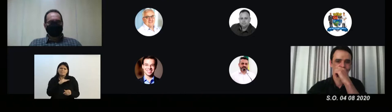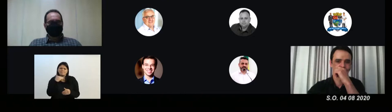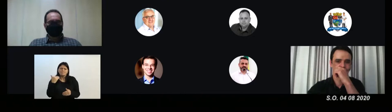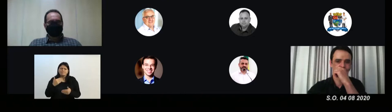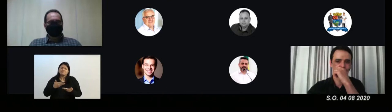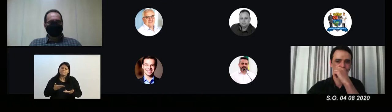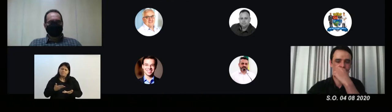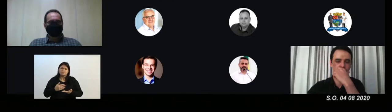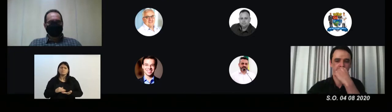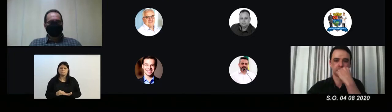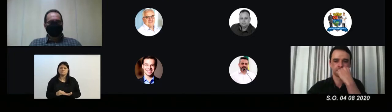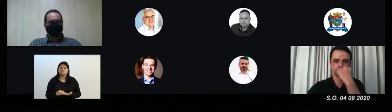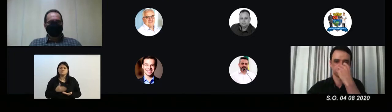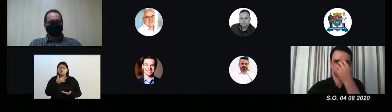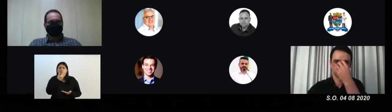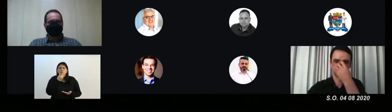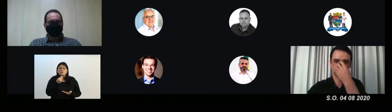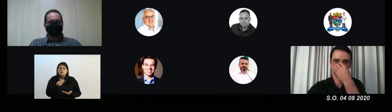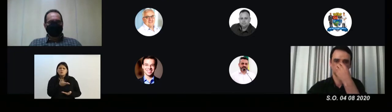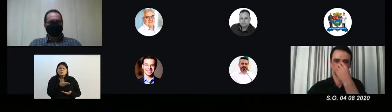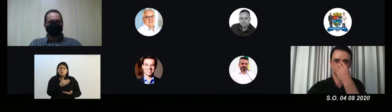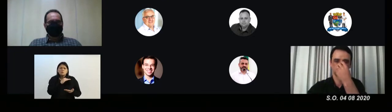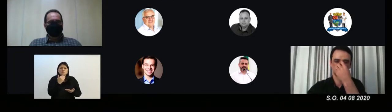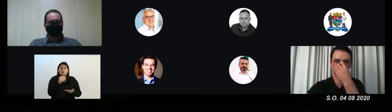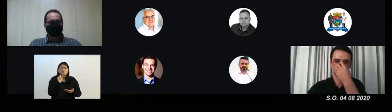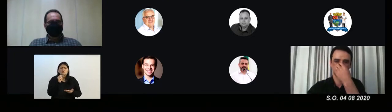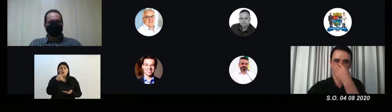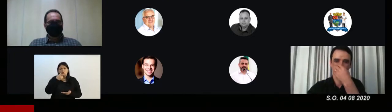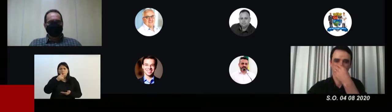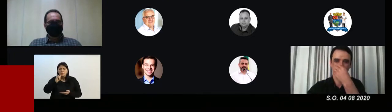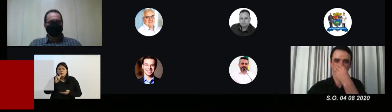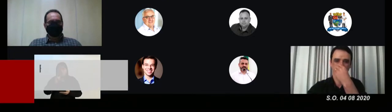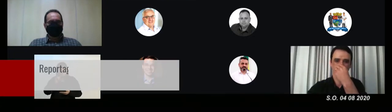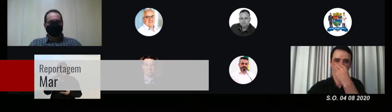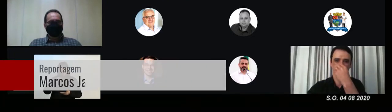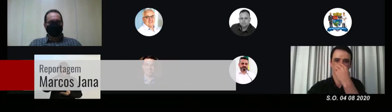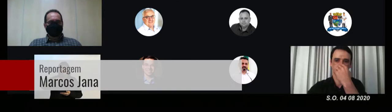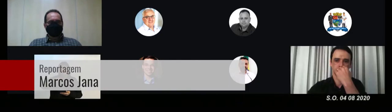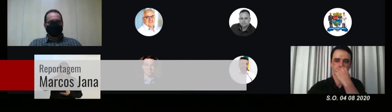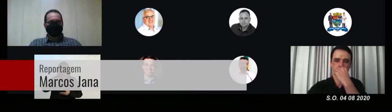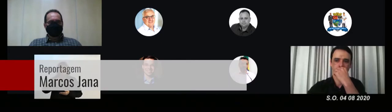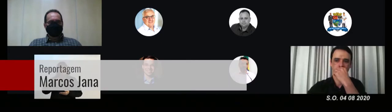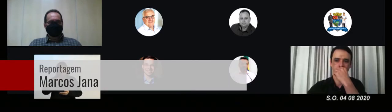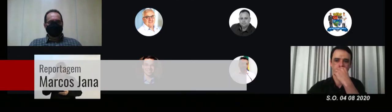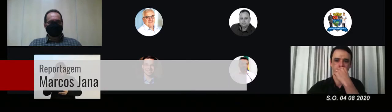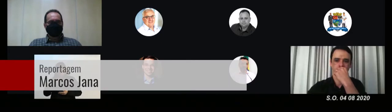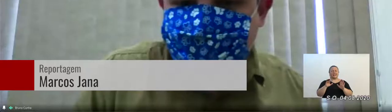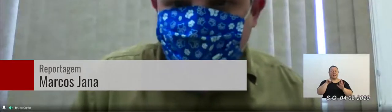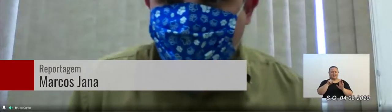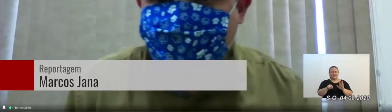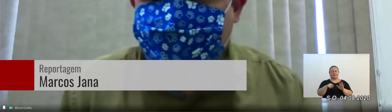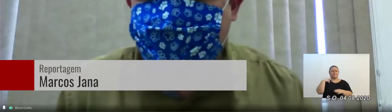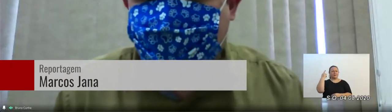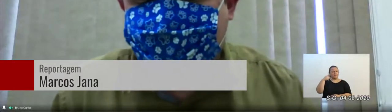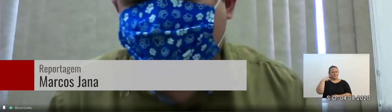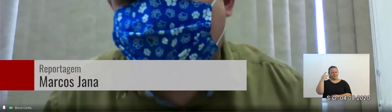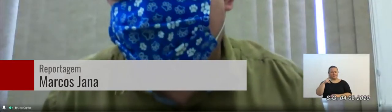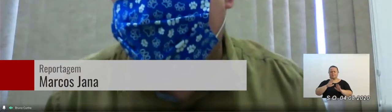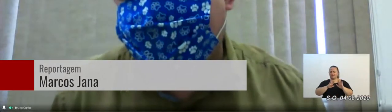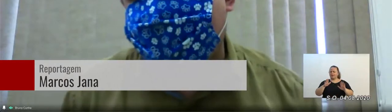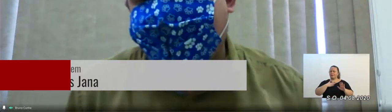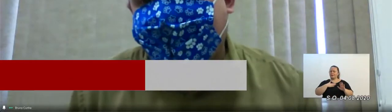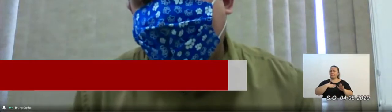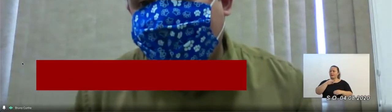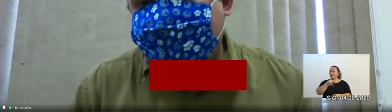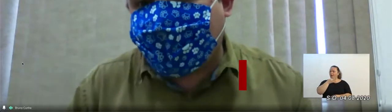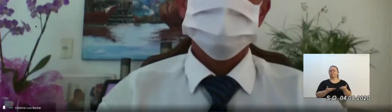a ação ordinária ocorreu de forma remota assuntos de interesse da comunidade foram tratados na